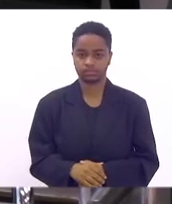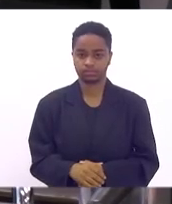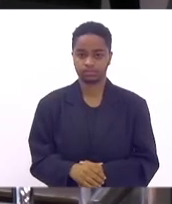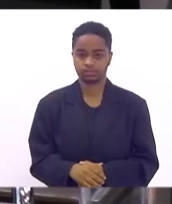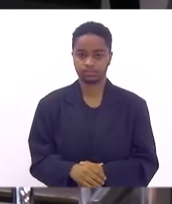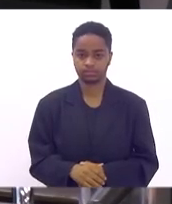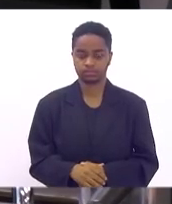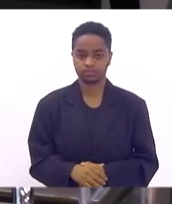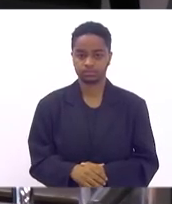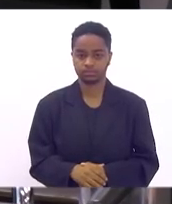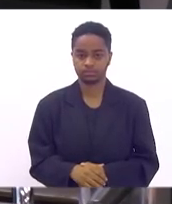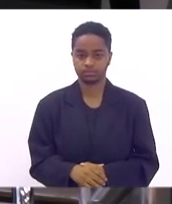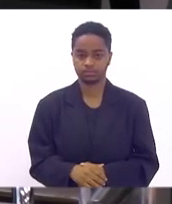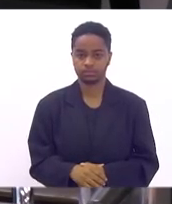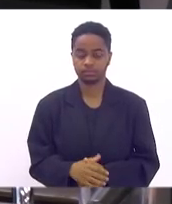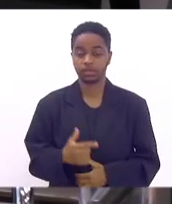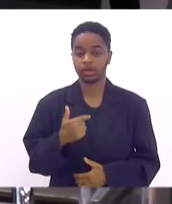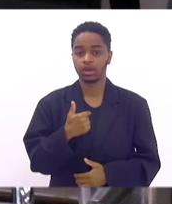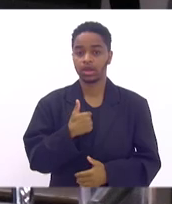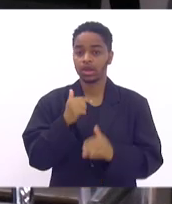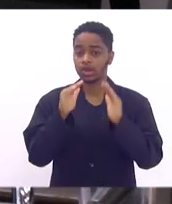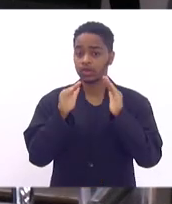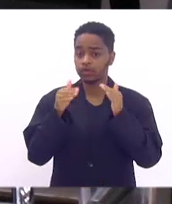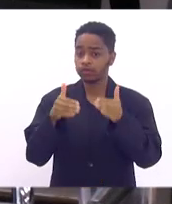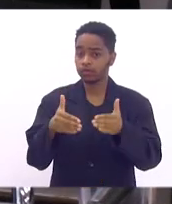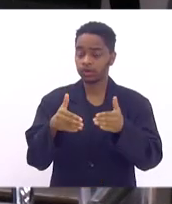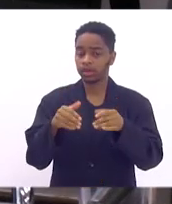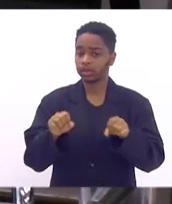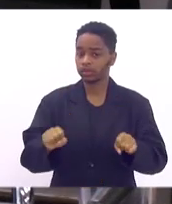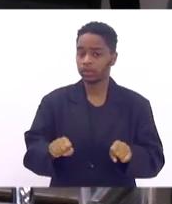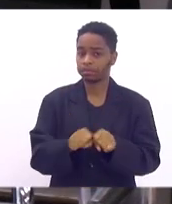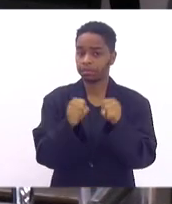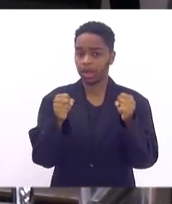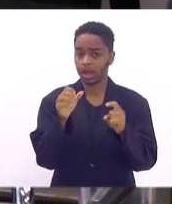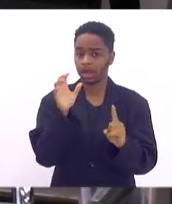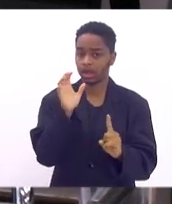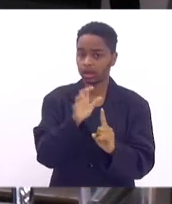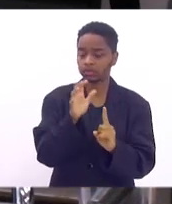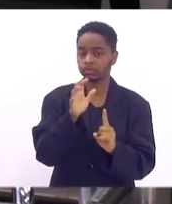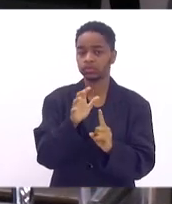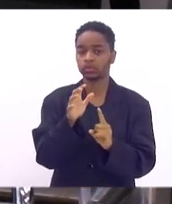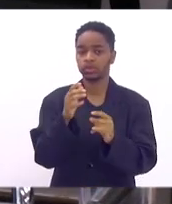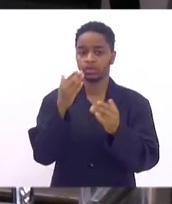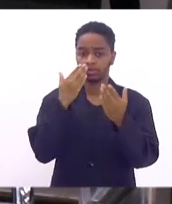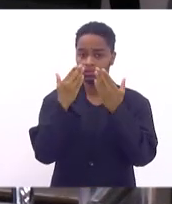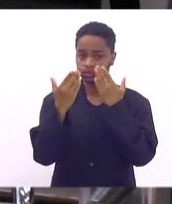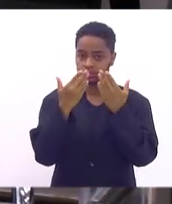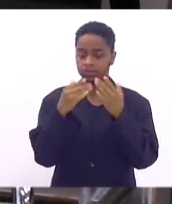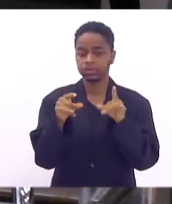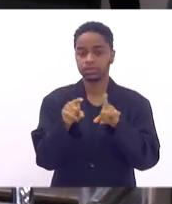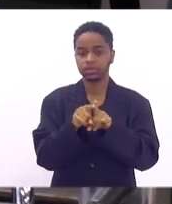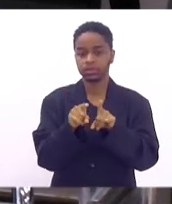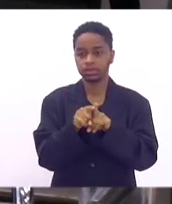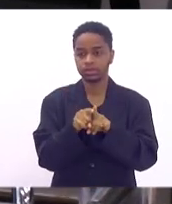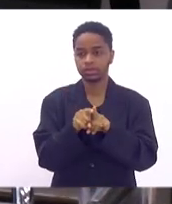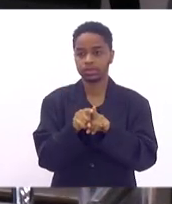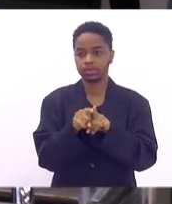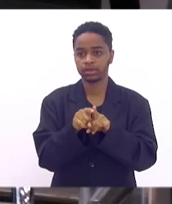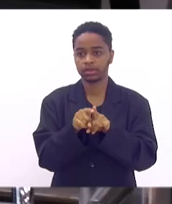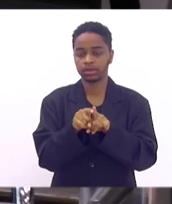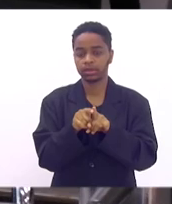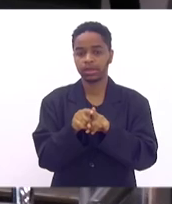Eu foquei muito nos impactos, nos casos, né? E nos impactos psicológicos, ressaltando aqui o